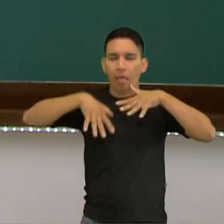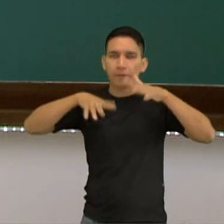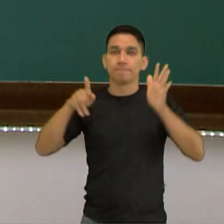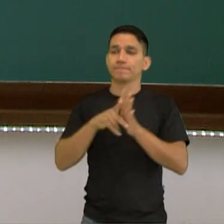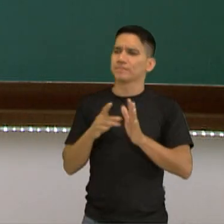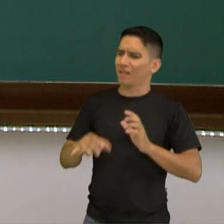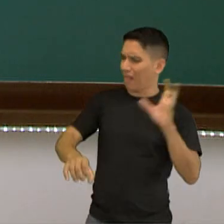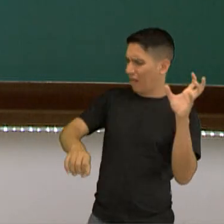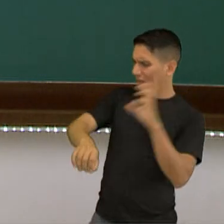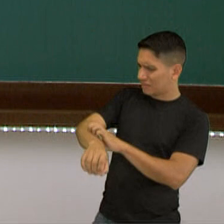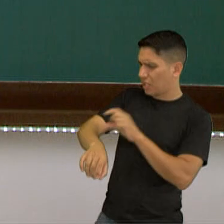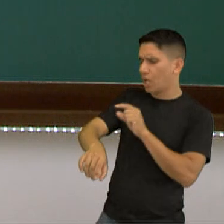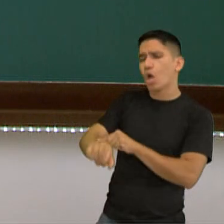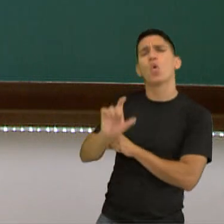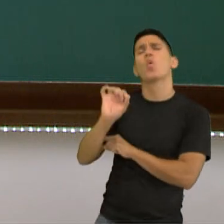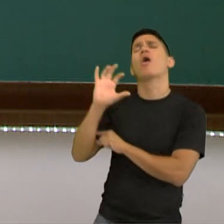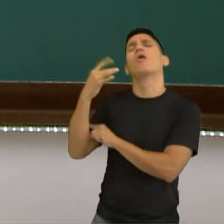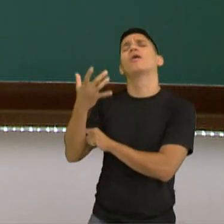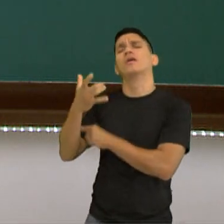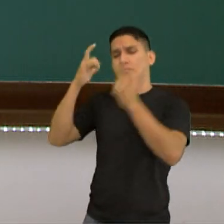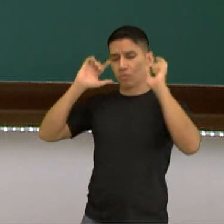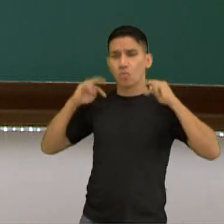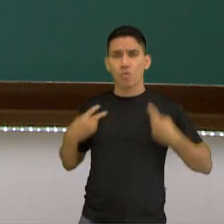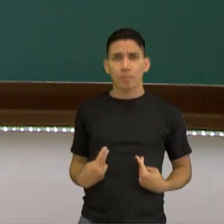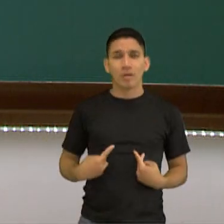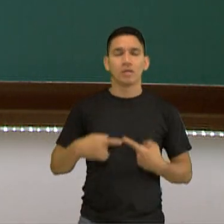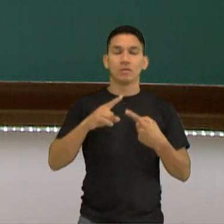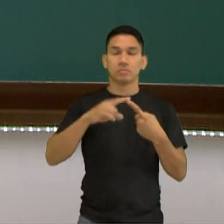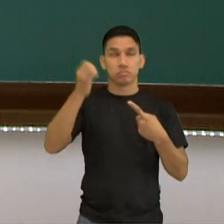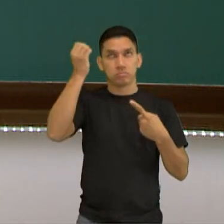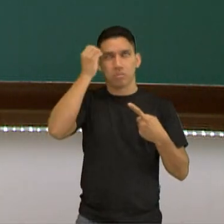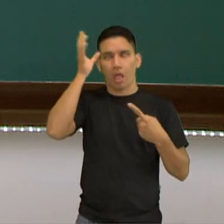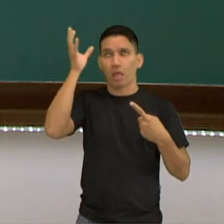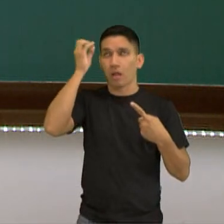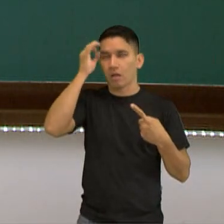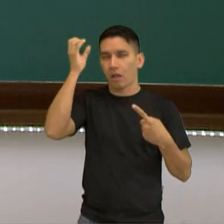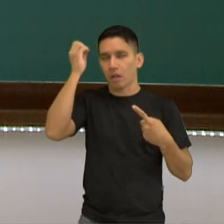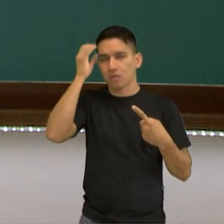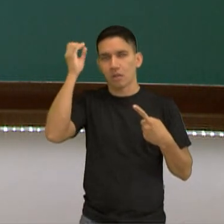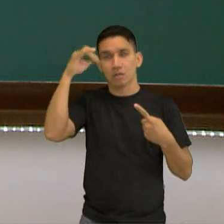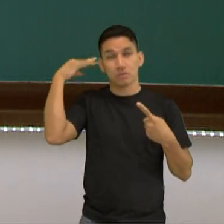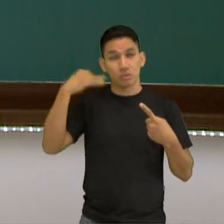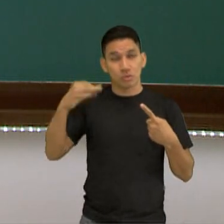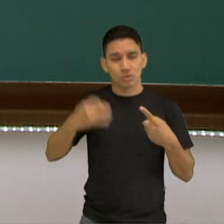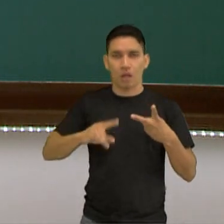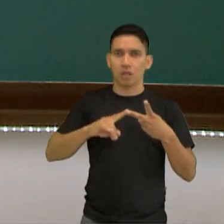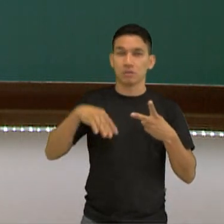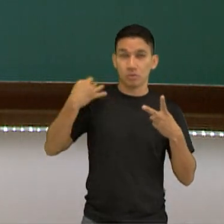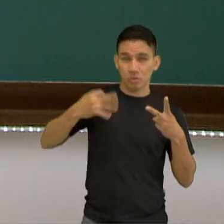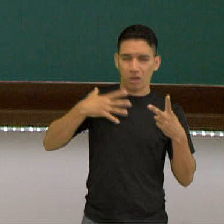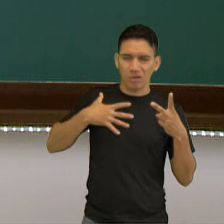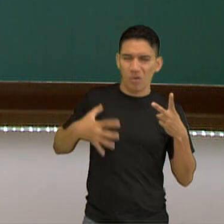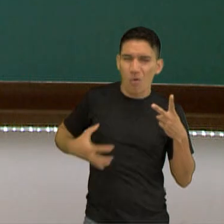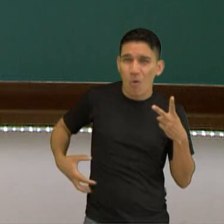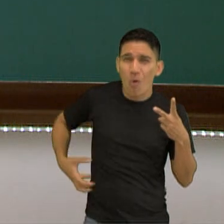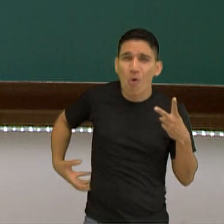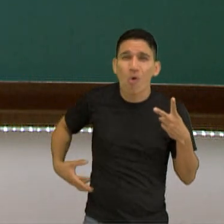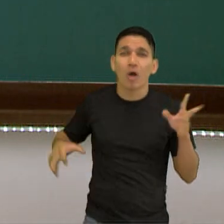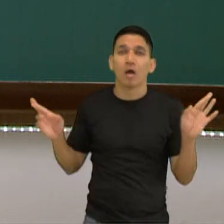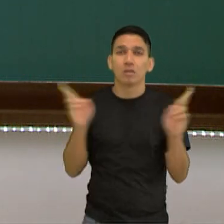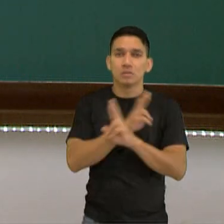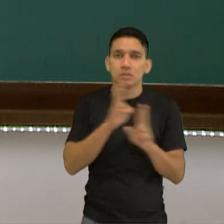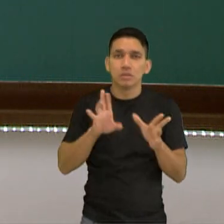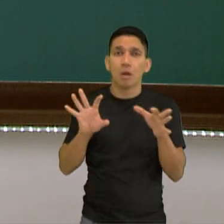né? Dores de cabeça, dores no corpo, associados ao sistema nervoso. Como que eu